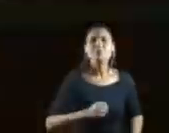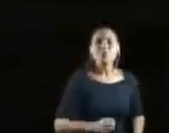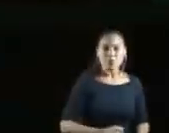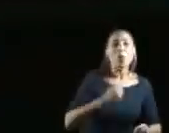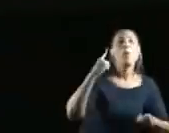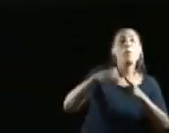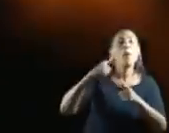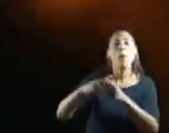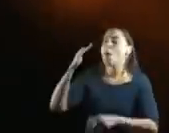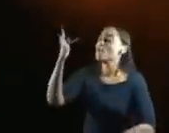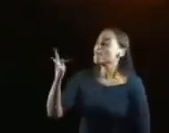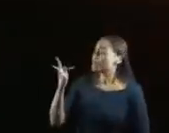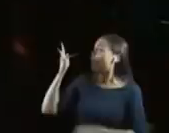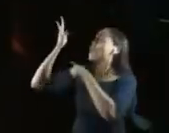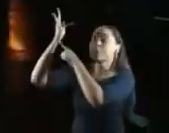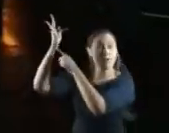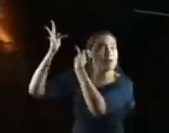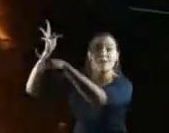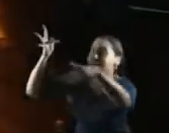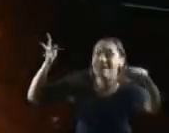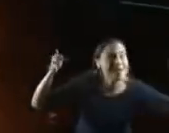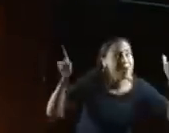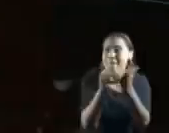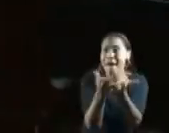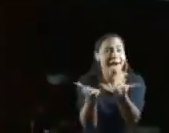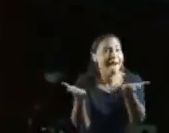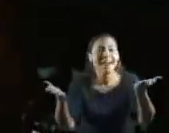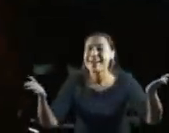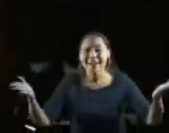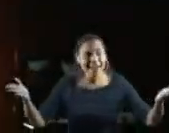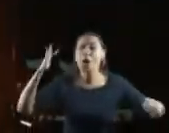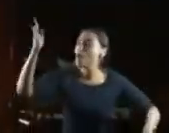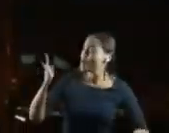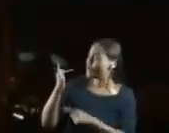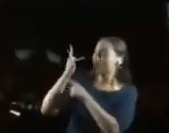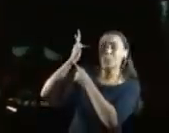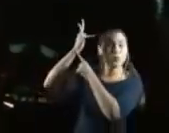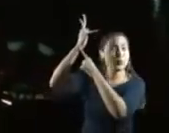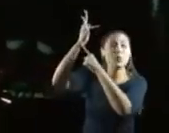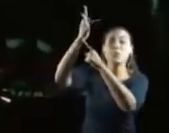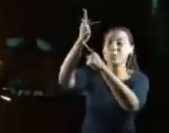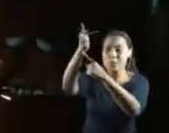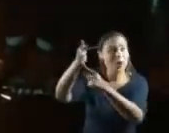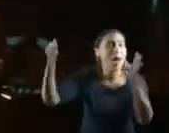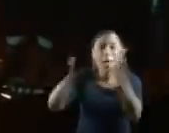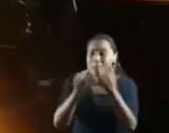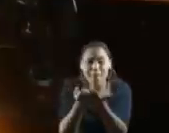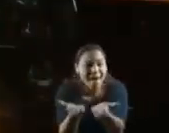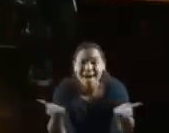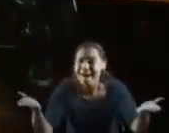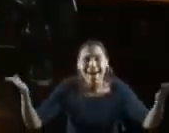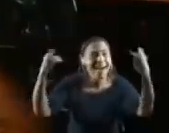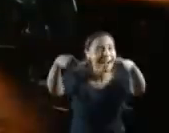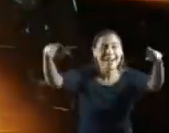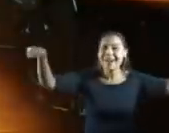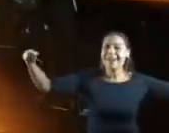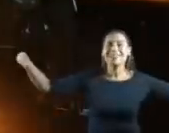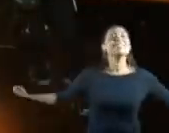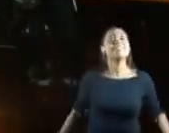Pois o futuro nos pertence, pois o futuro